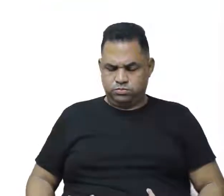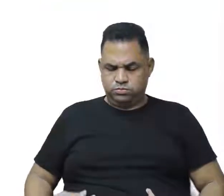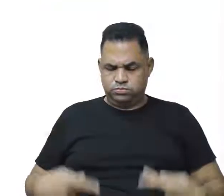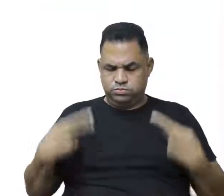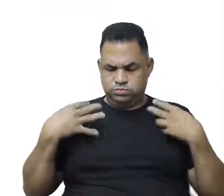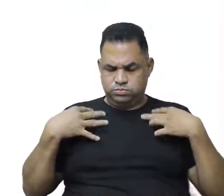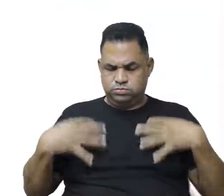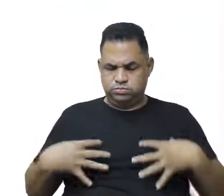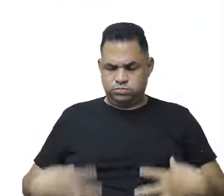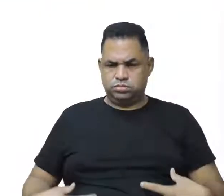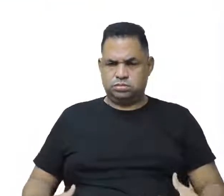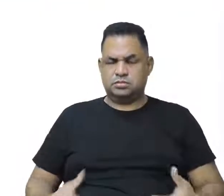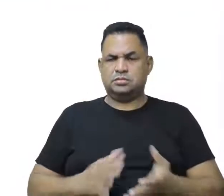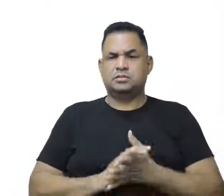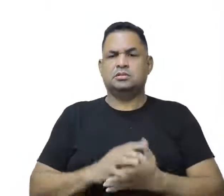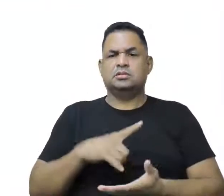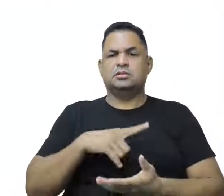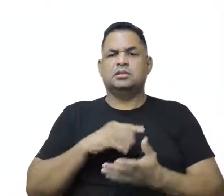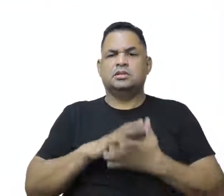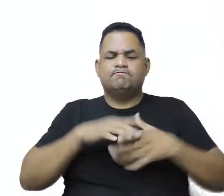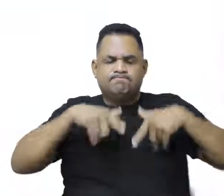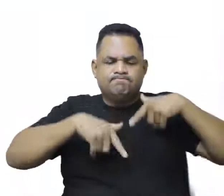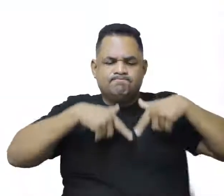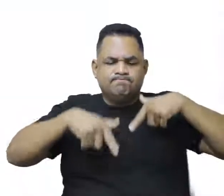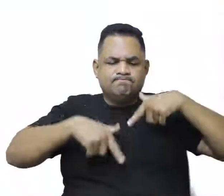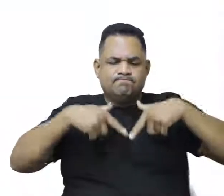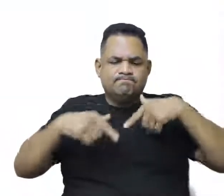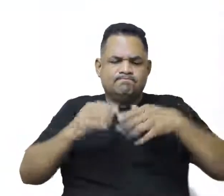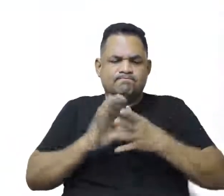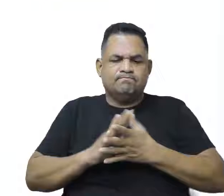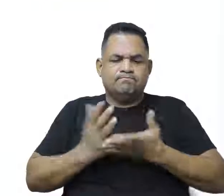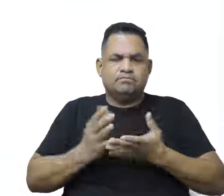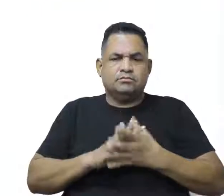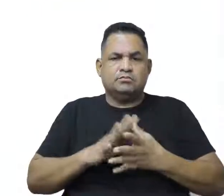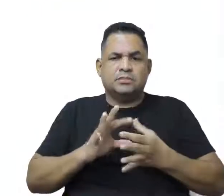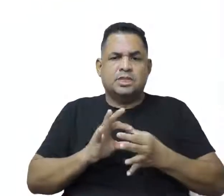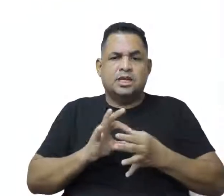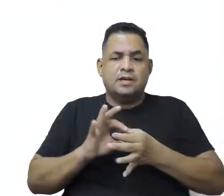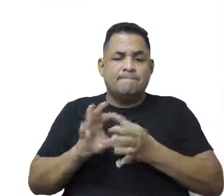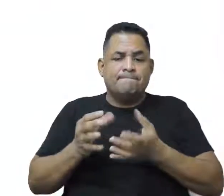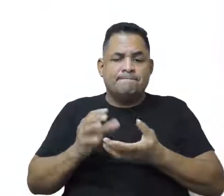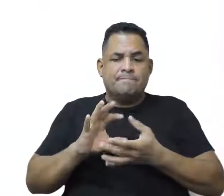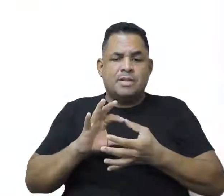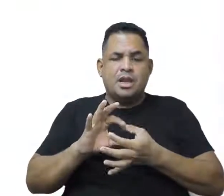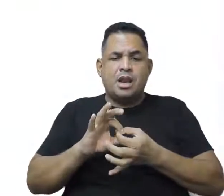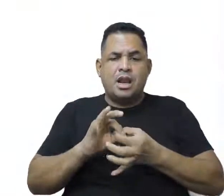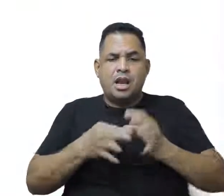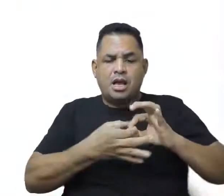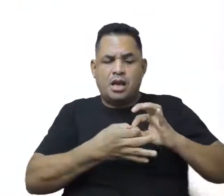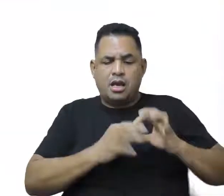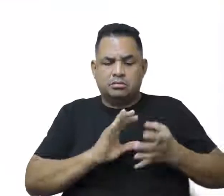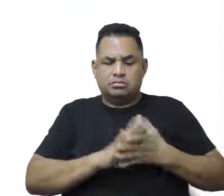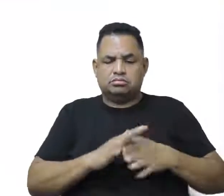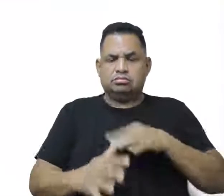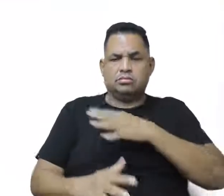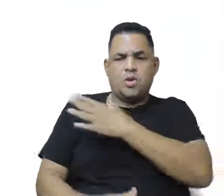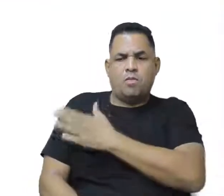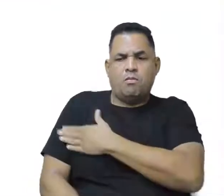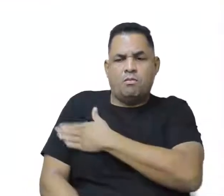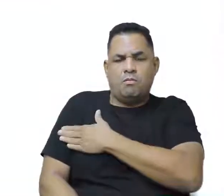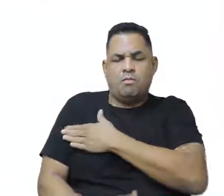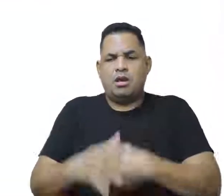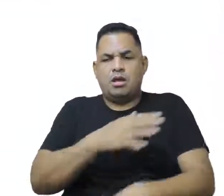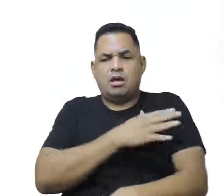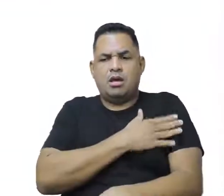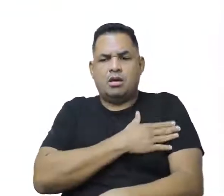corpo humano, ele é funcional e ele é interdependente, né? Os nossos braços, um